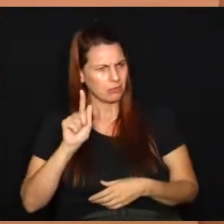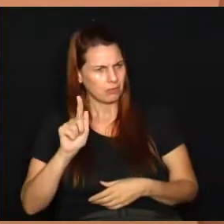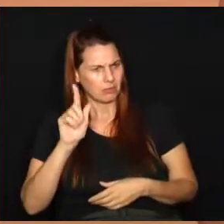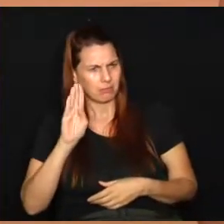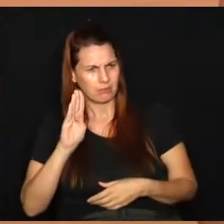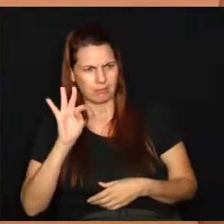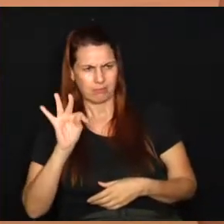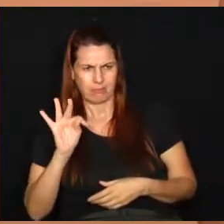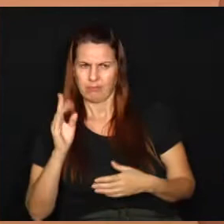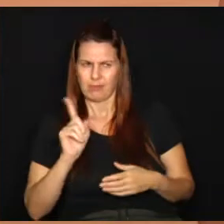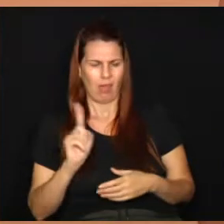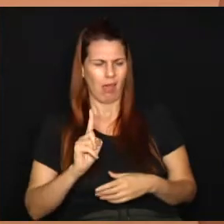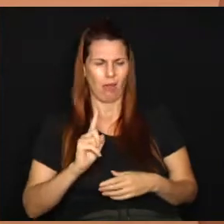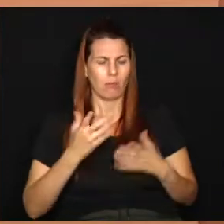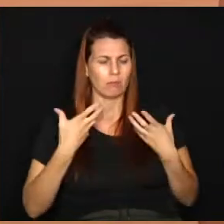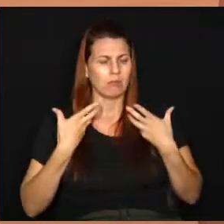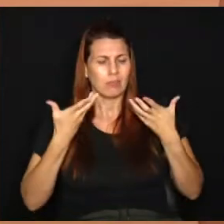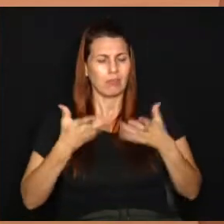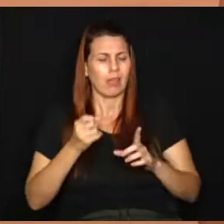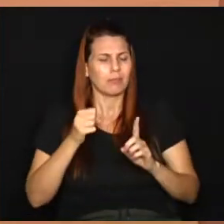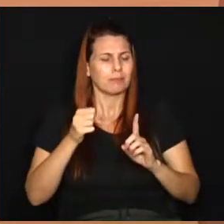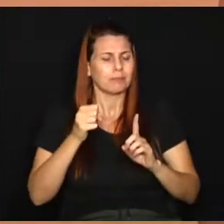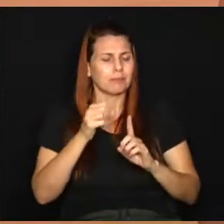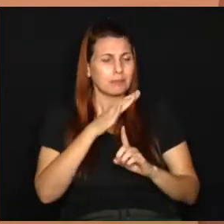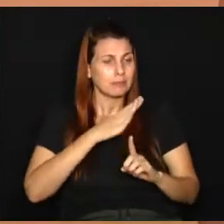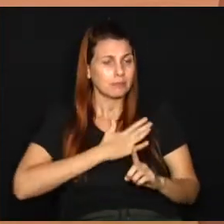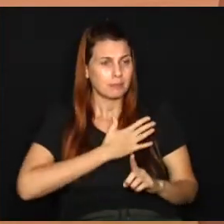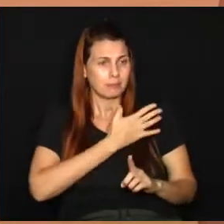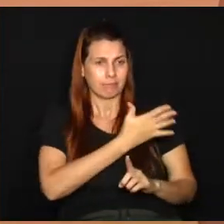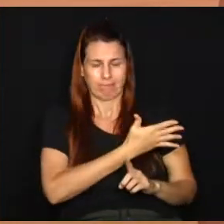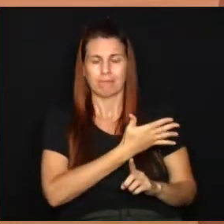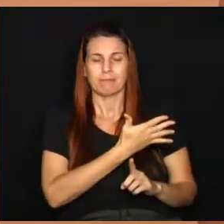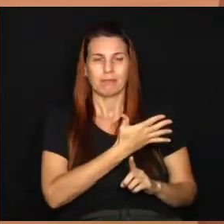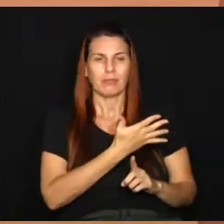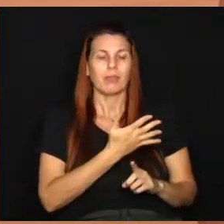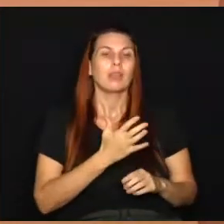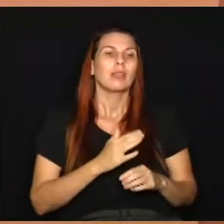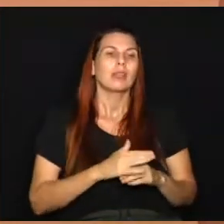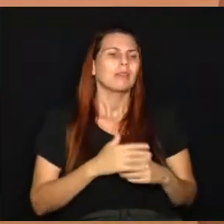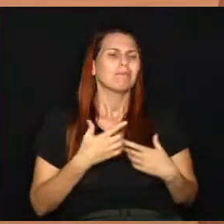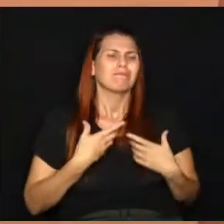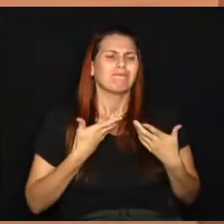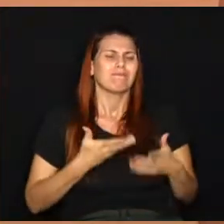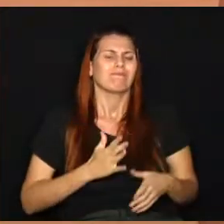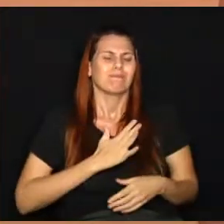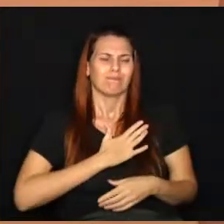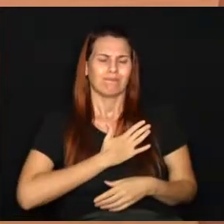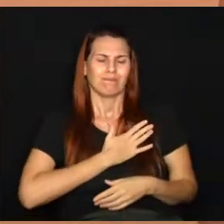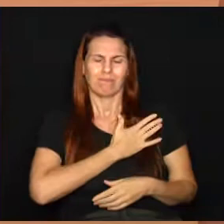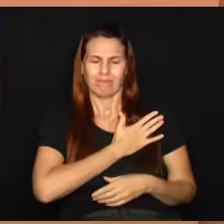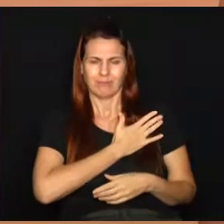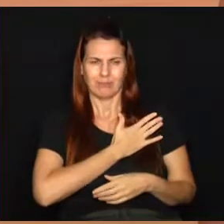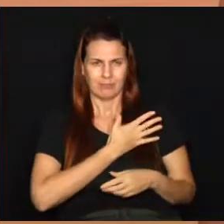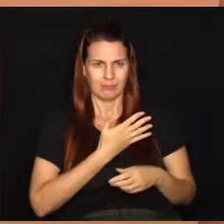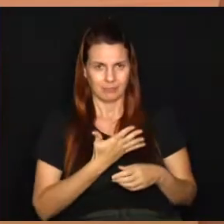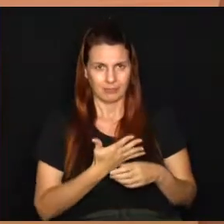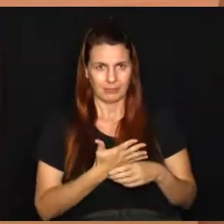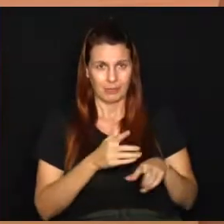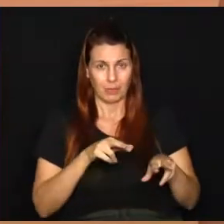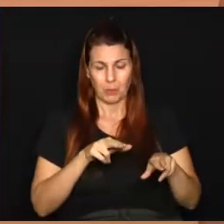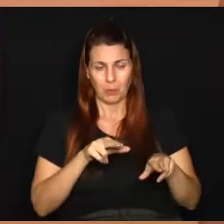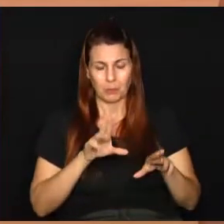não quer que os nossos filhos e filhas sejam objeto de preconceito, como são. Né?